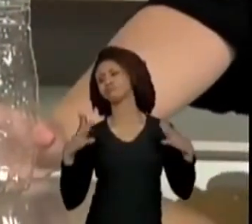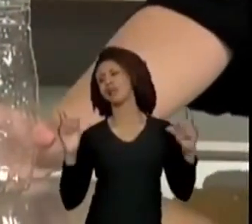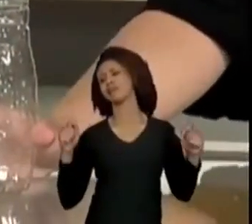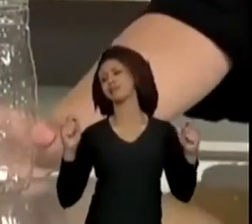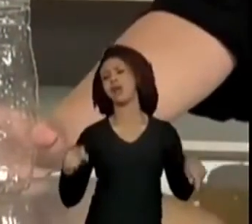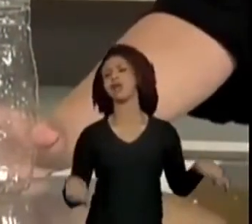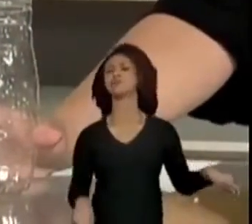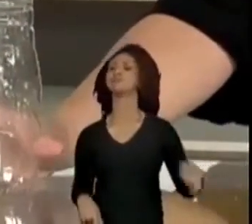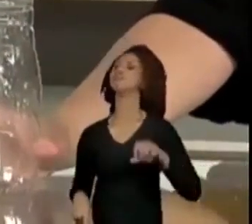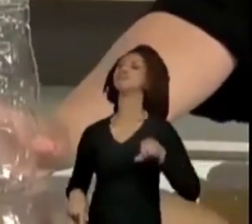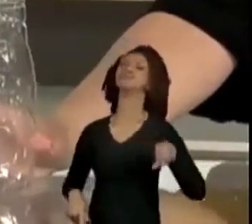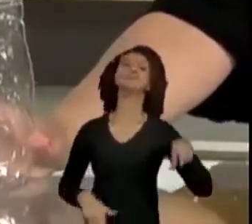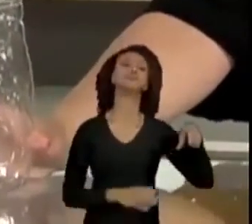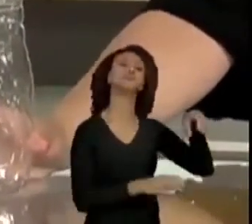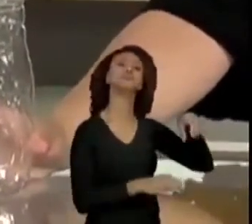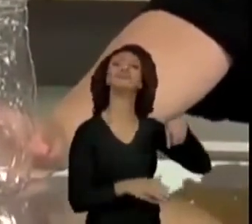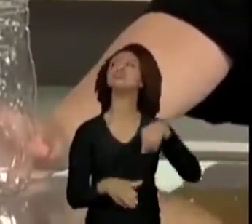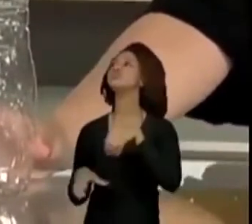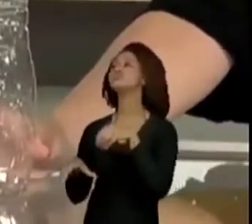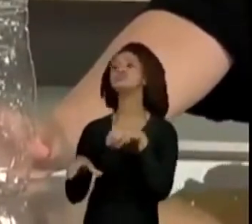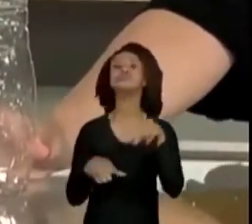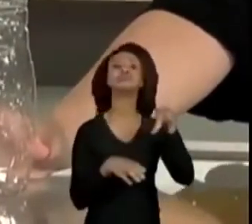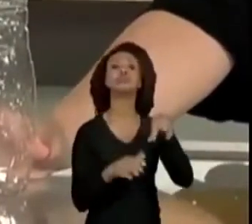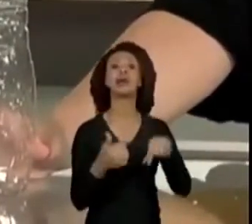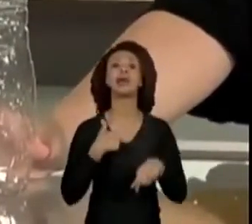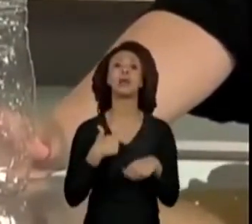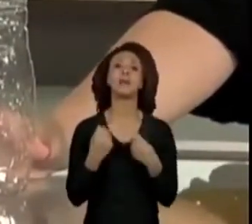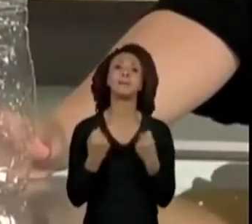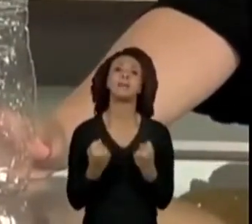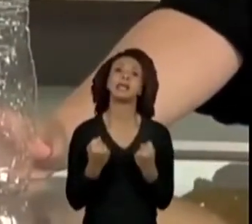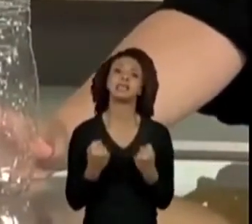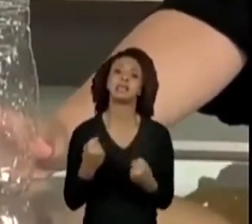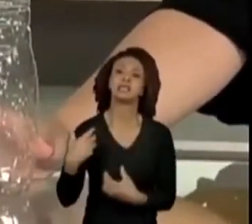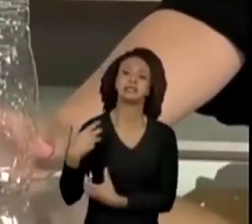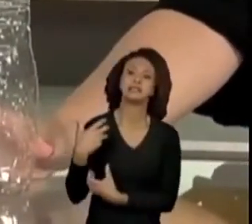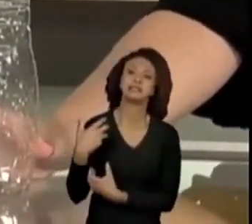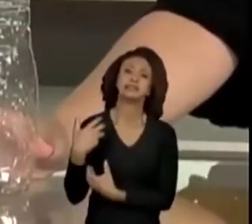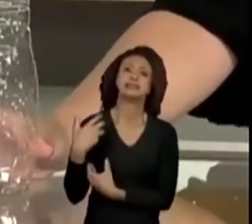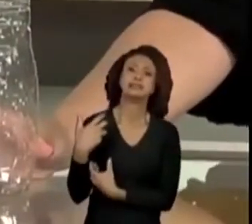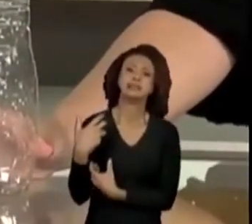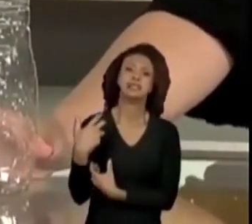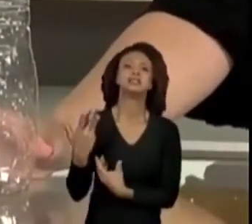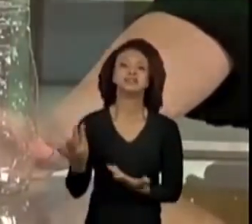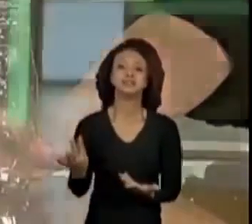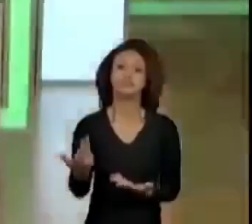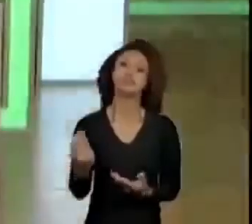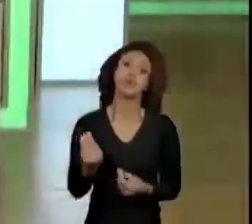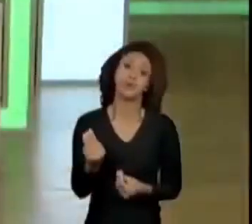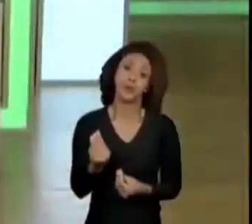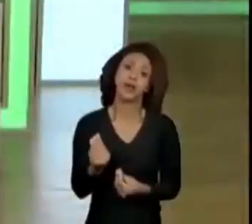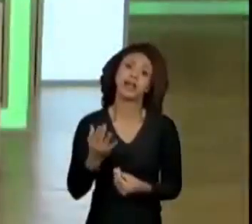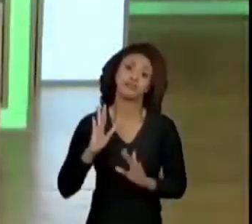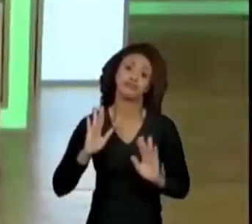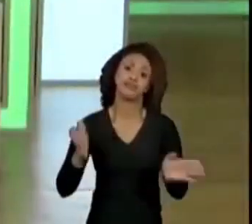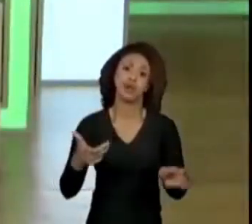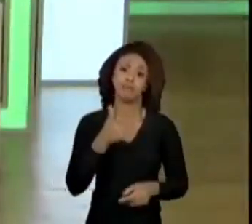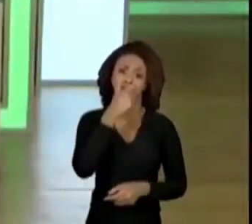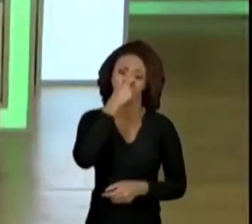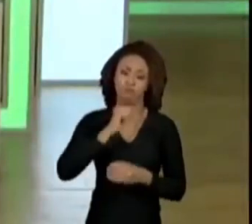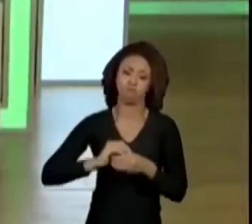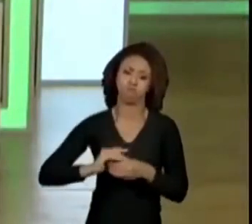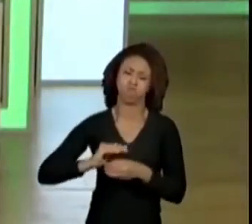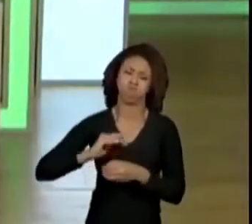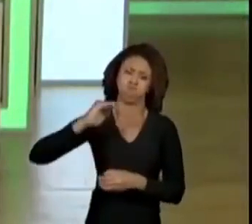garrafa. Né? E eu tive que carregar a mais pesada, porque ela tá cheia. Não tem como, se tá cheio, tá mais